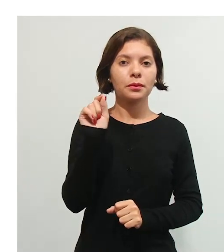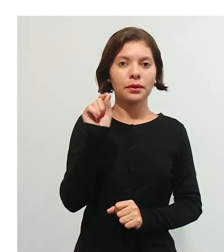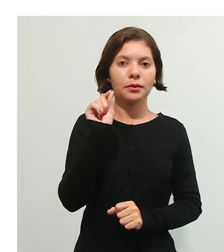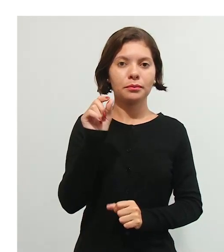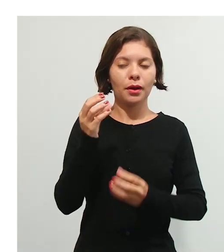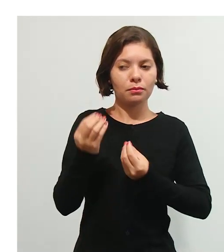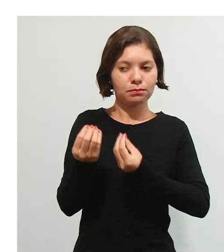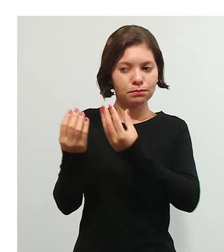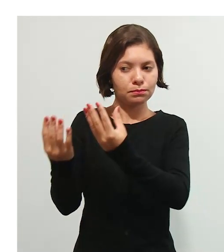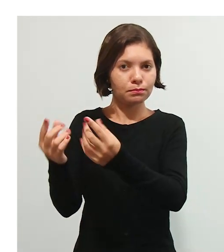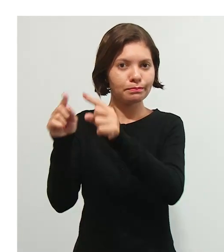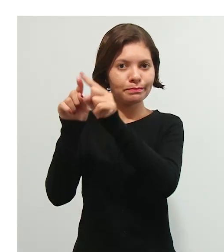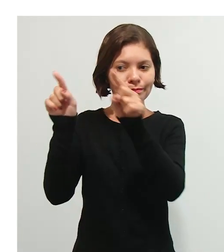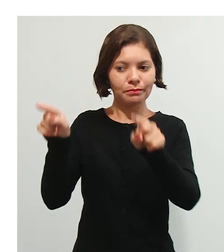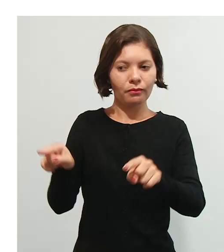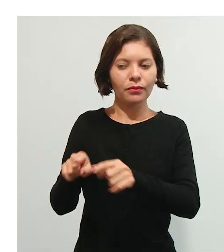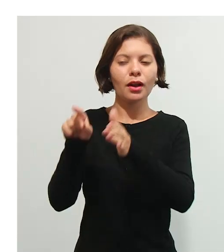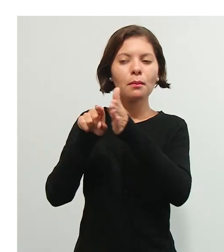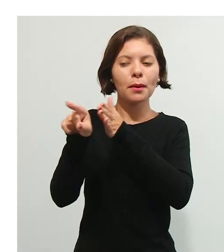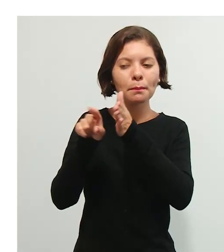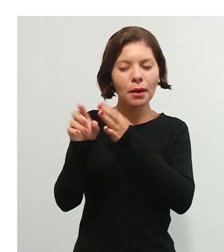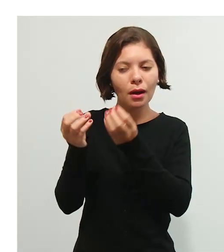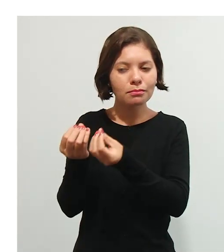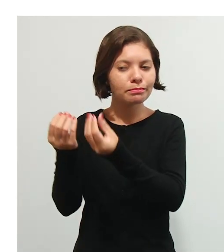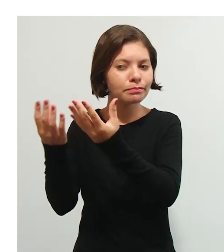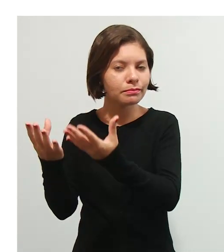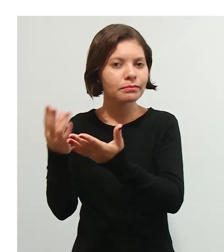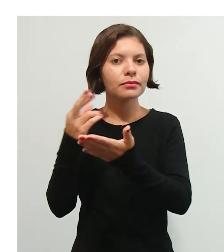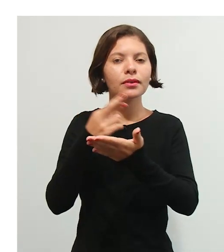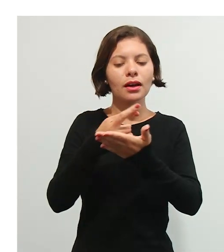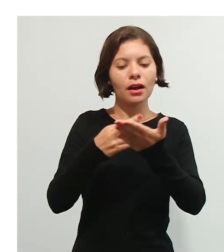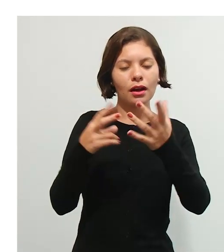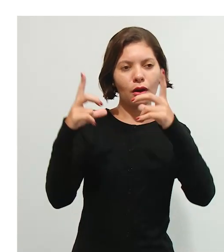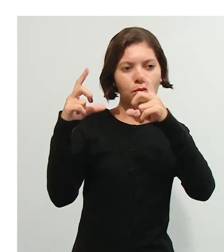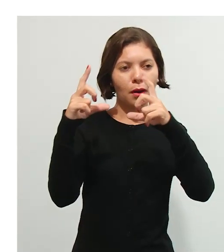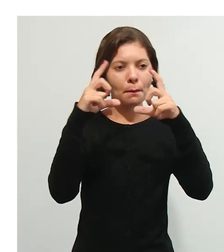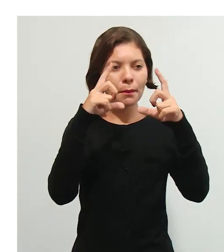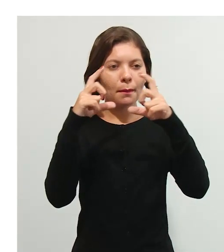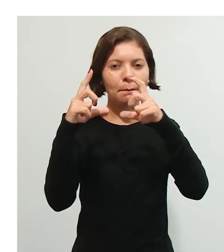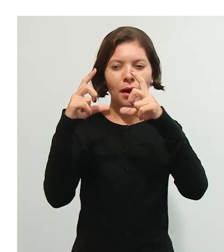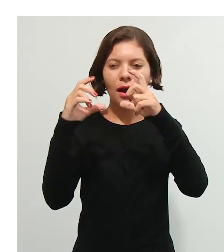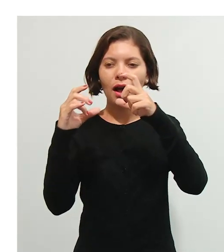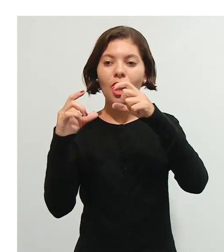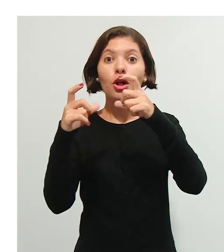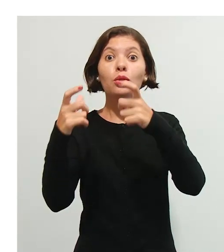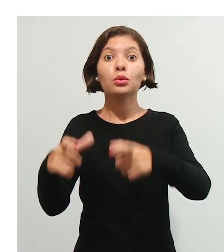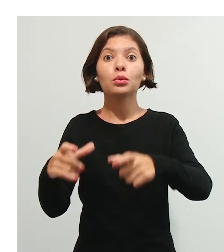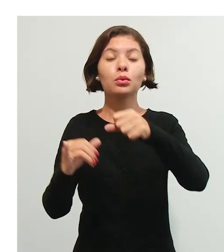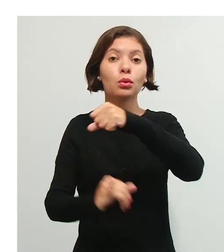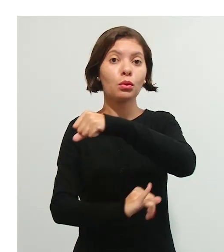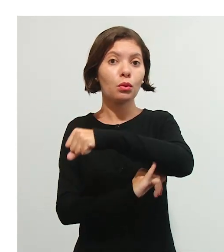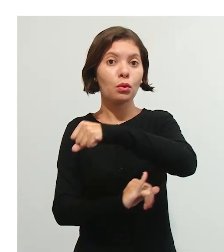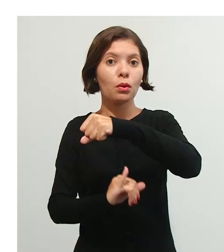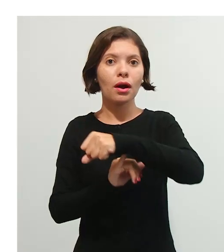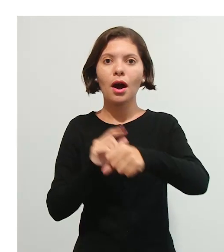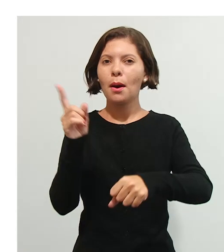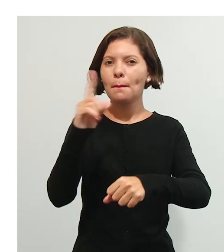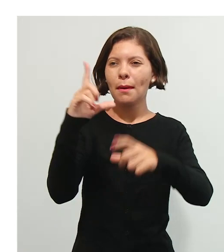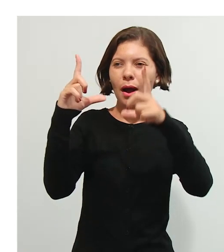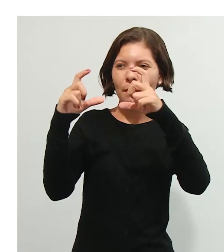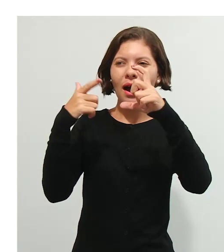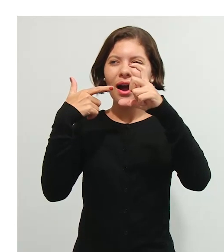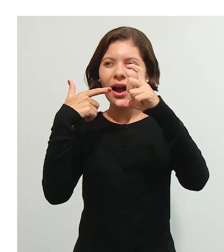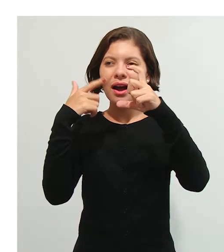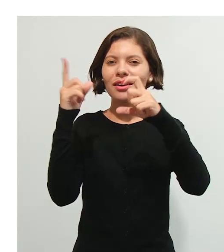pesquisa a devolução do questionário e fazer o registro fotográfico da instituição do local e